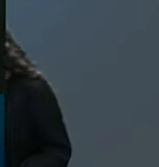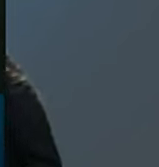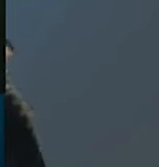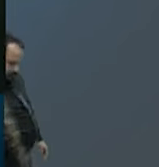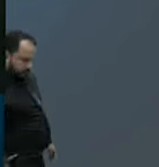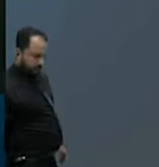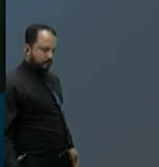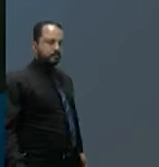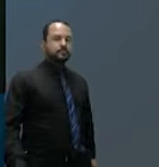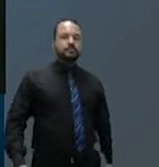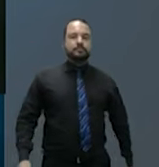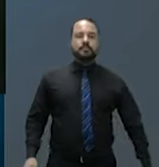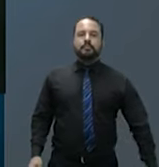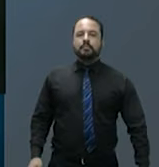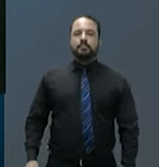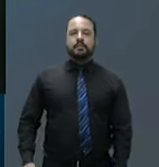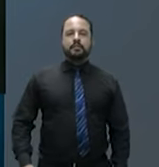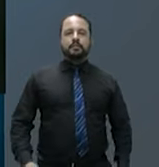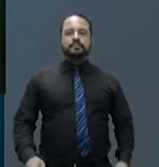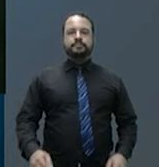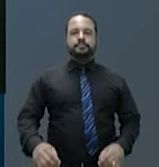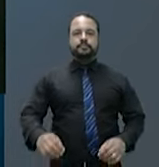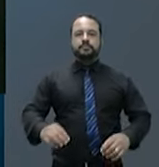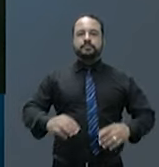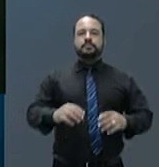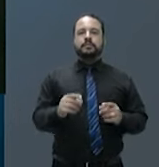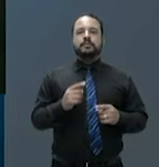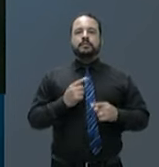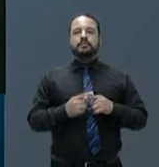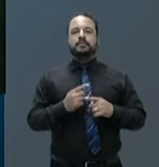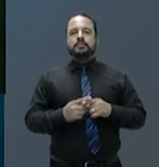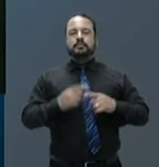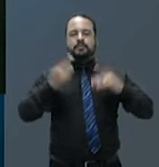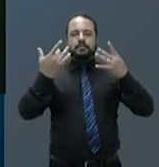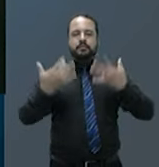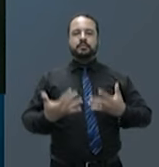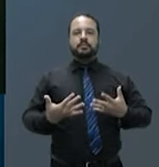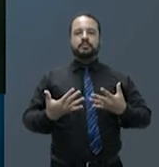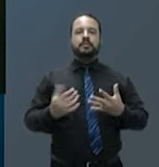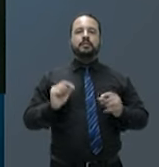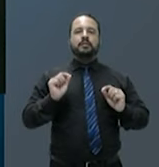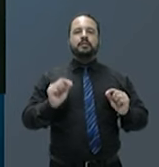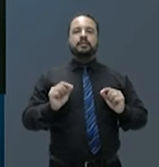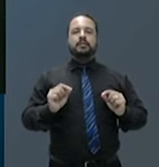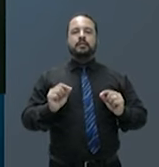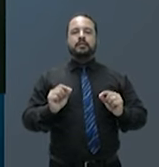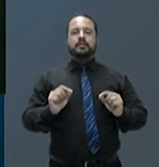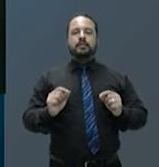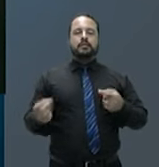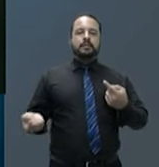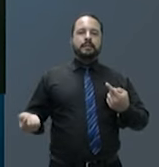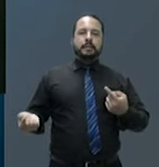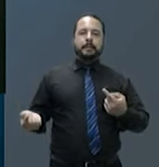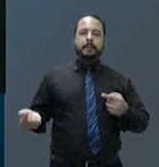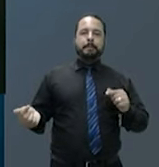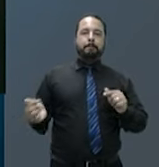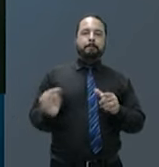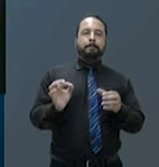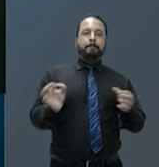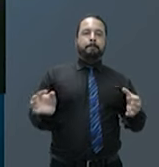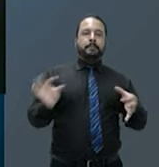etc. Por outro lado, configurada a distinção, não há falar em aplicação de multa em